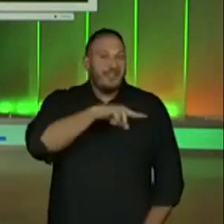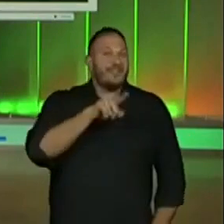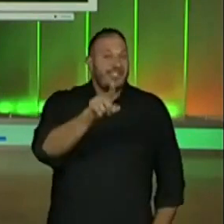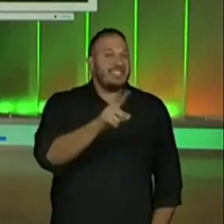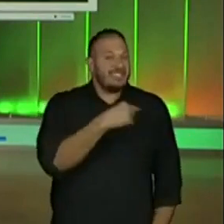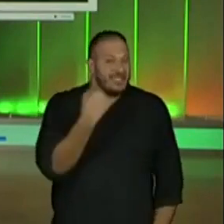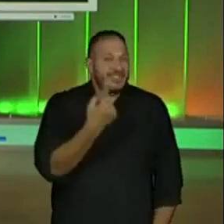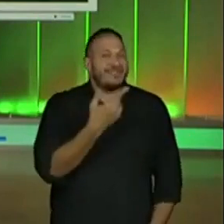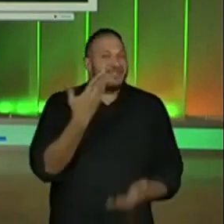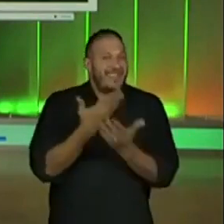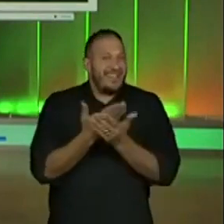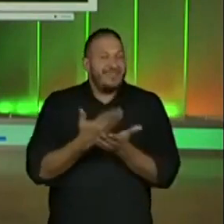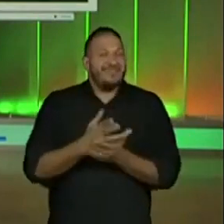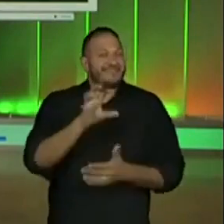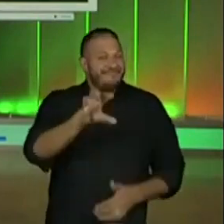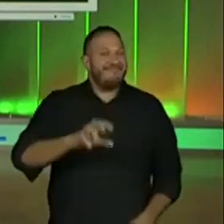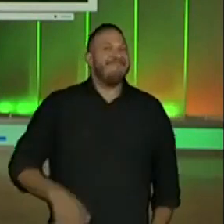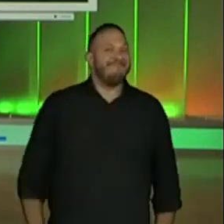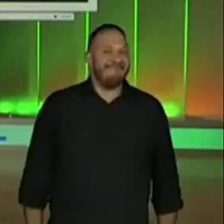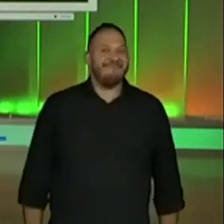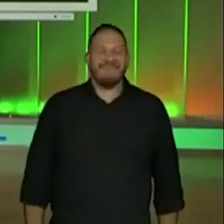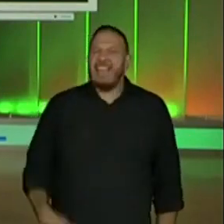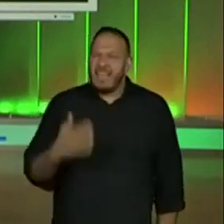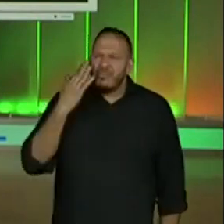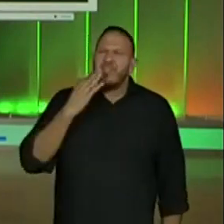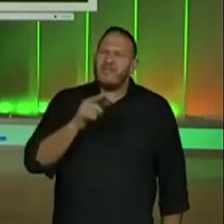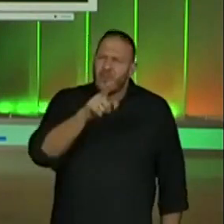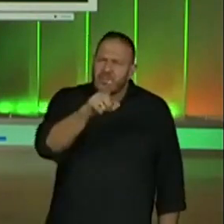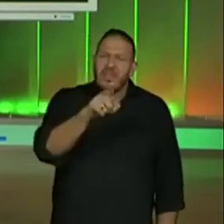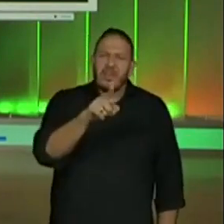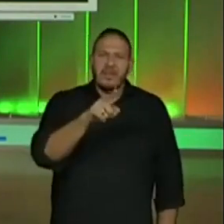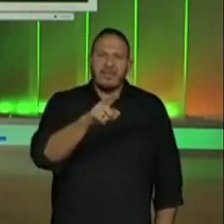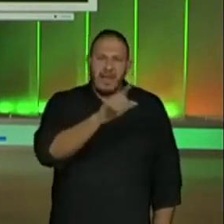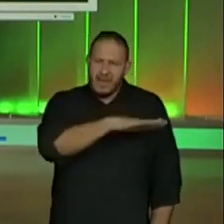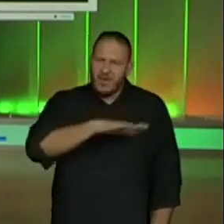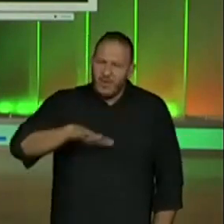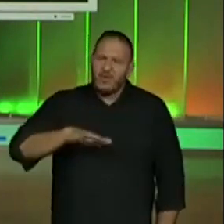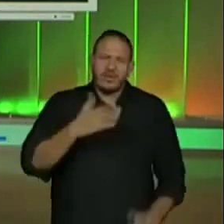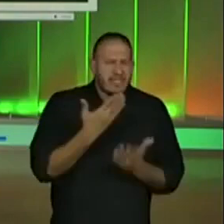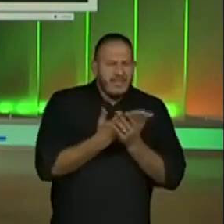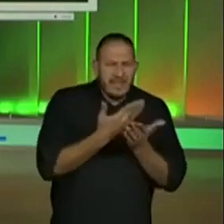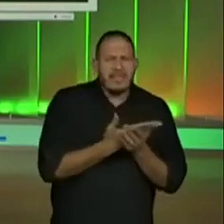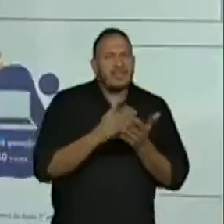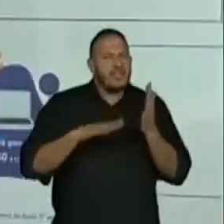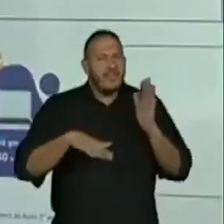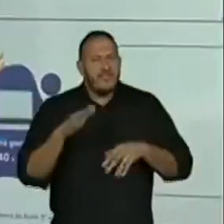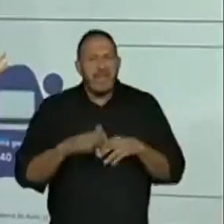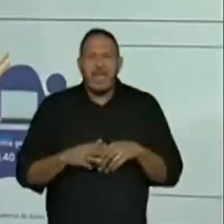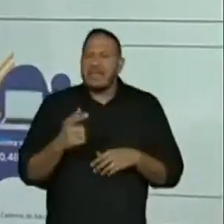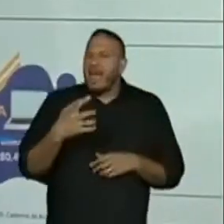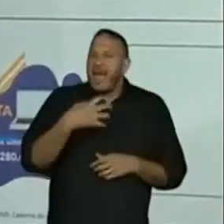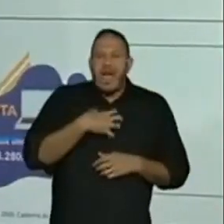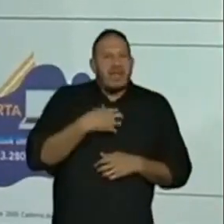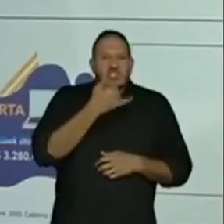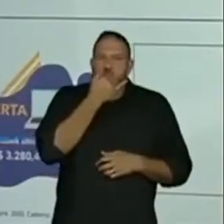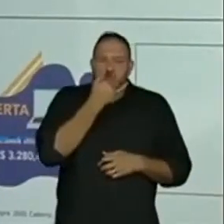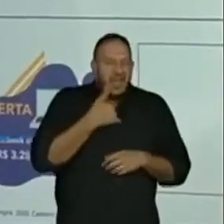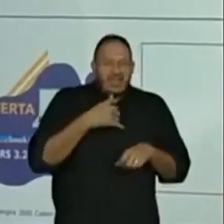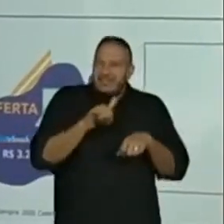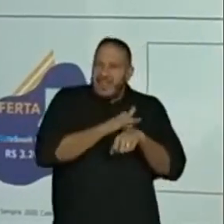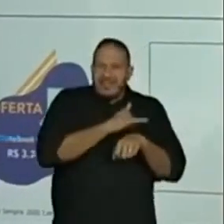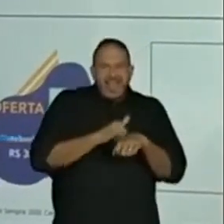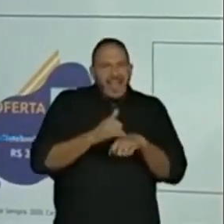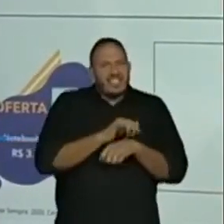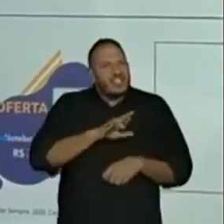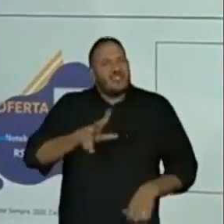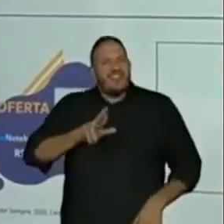nossas aulas nessa maneira, porque eu sei que você, estudante, está fazendo e que talvez você tenha uma maneira muito característica de fazer esse